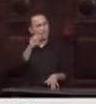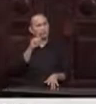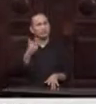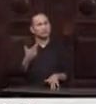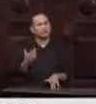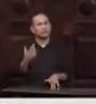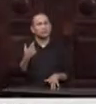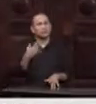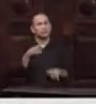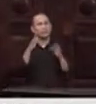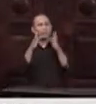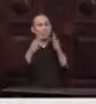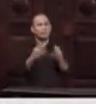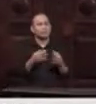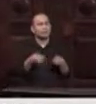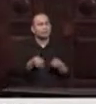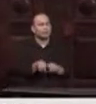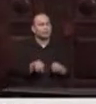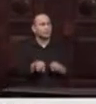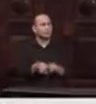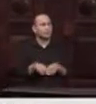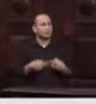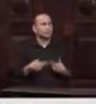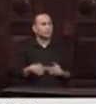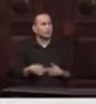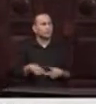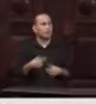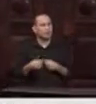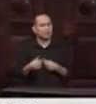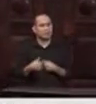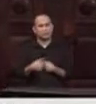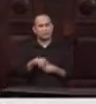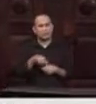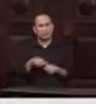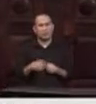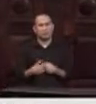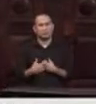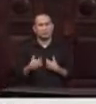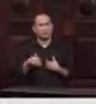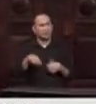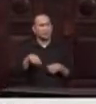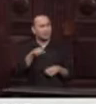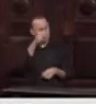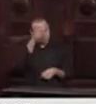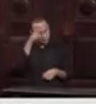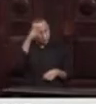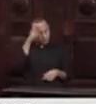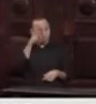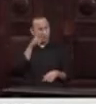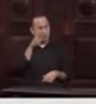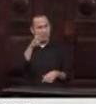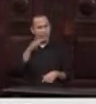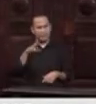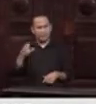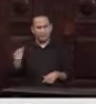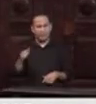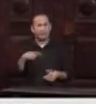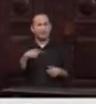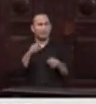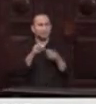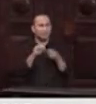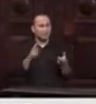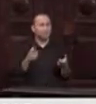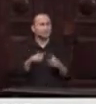fundiária dessas famílias, também o município, a municipalidade de Barra do Piraí, a prefeitura de Barra do Piraí, cumpra